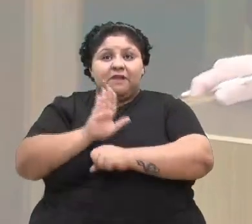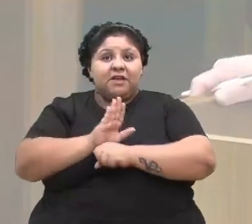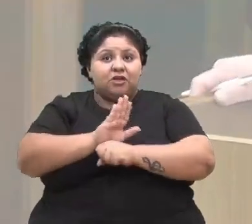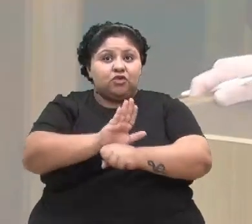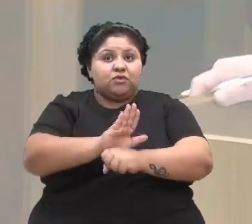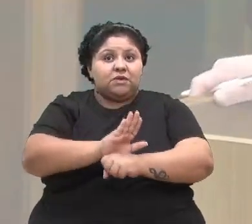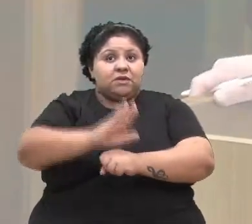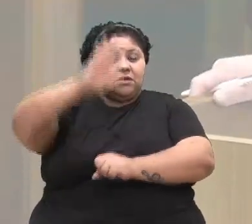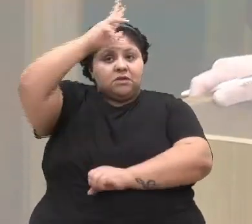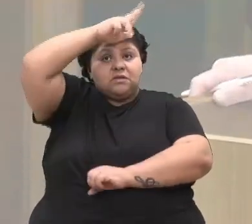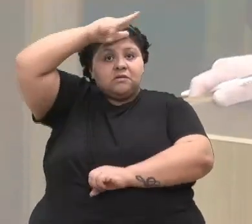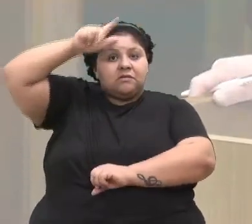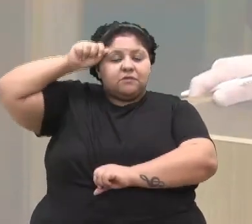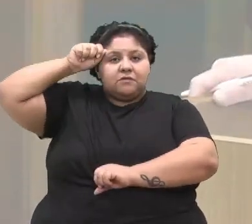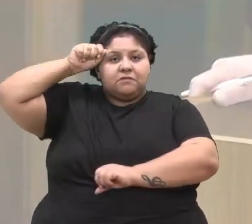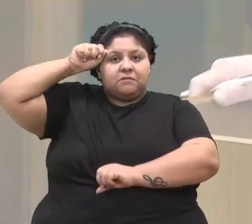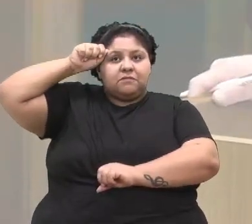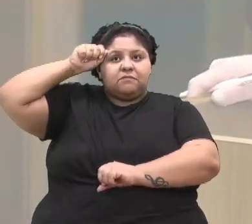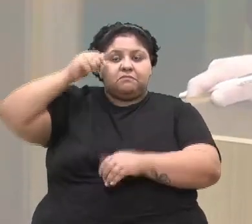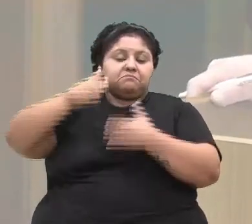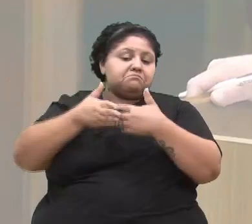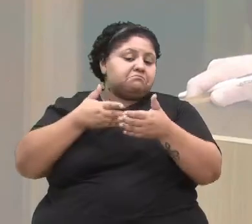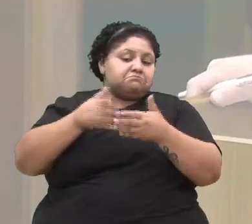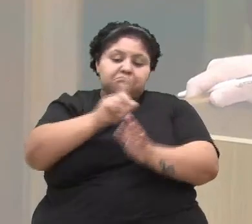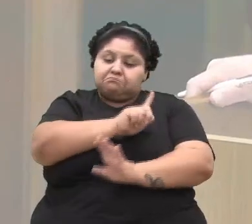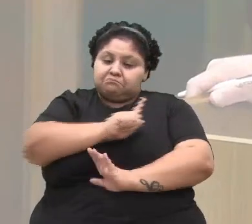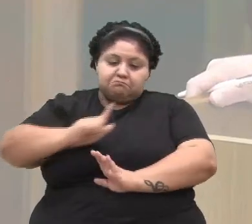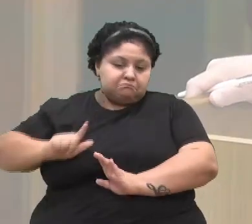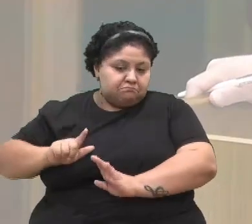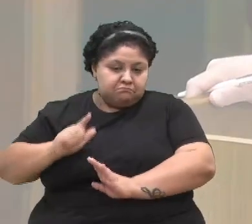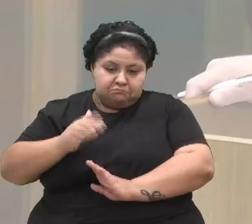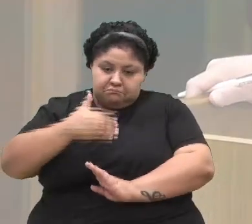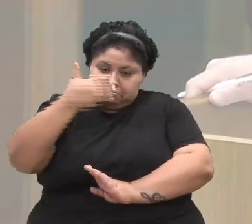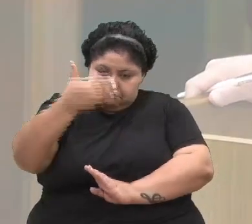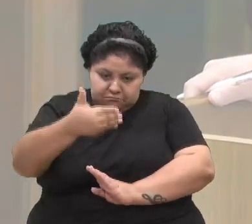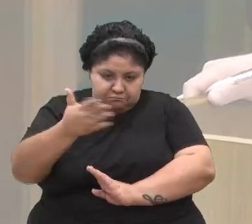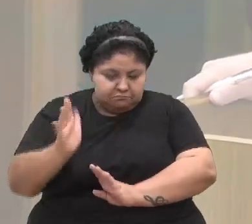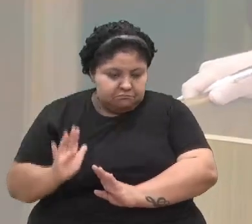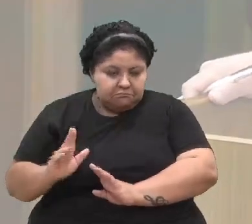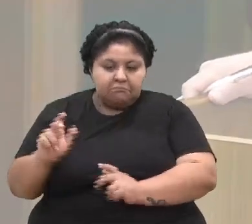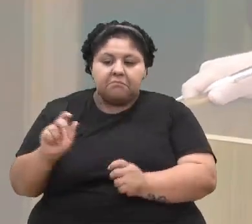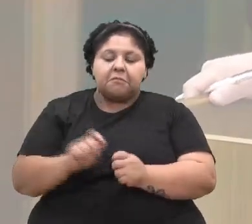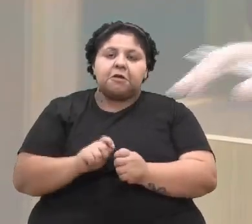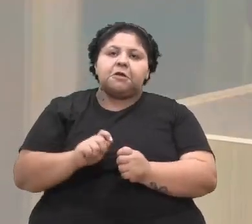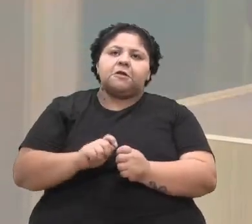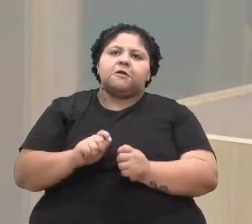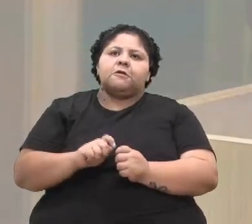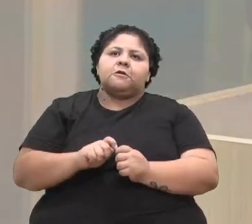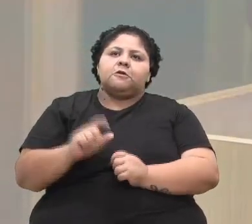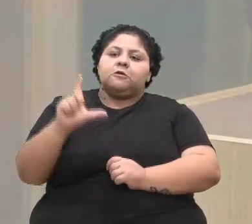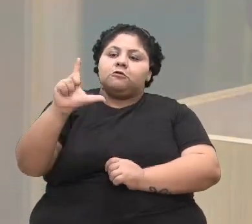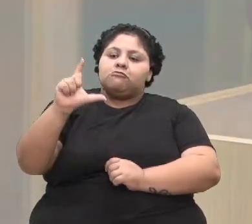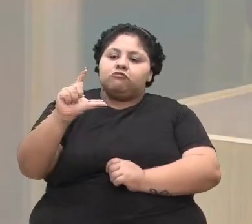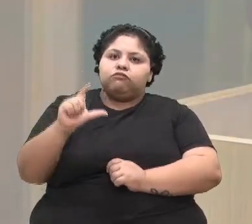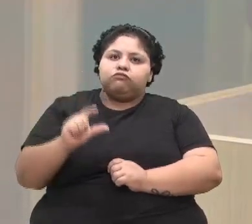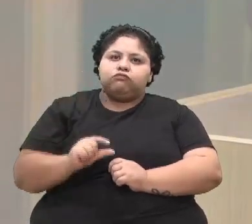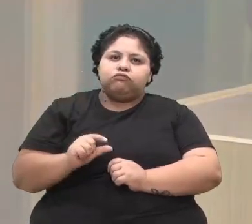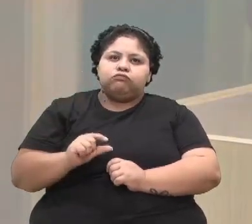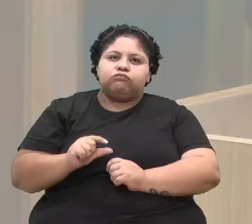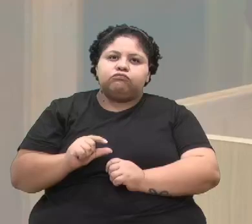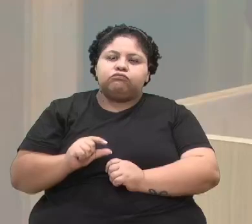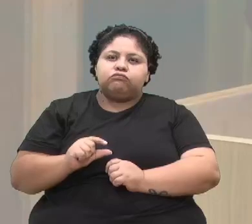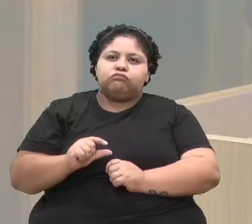município, seja qual for o governante que esteja à frente, fazer com que haja uma redução do nosso